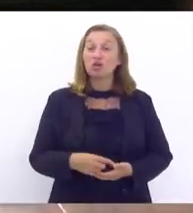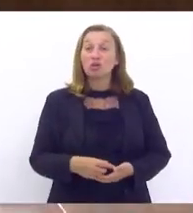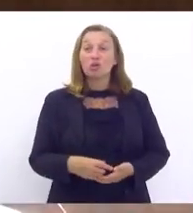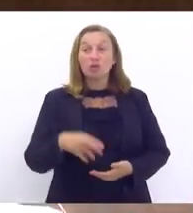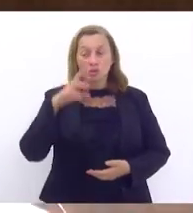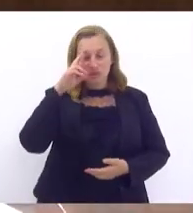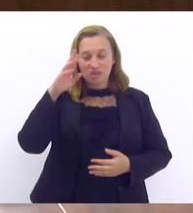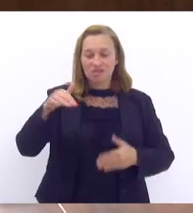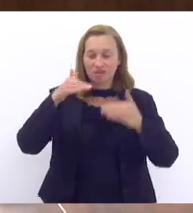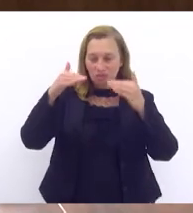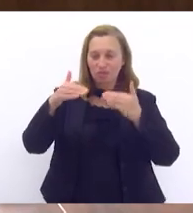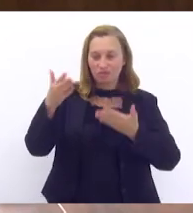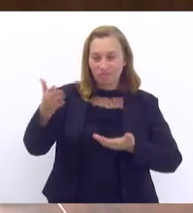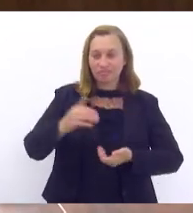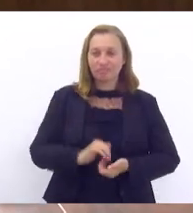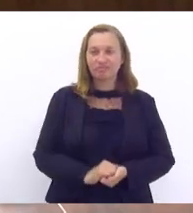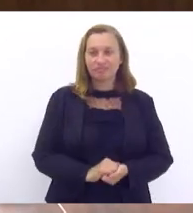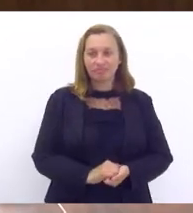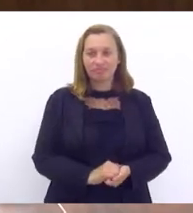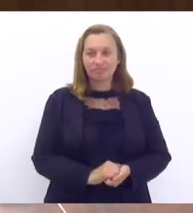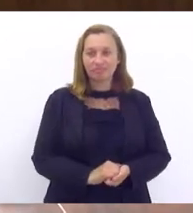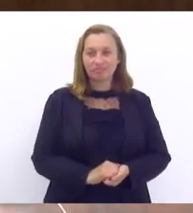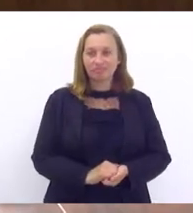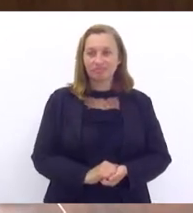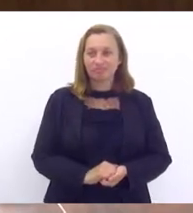Excelência para ser coautor.